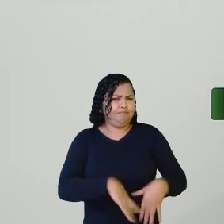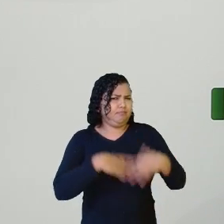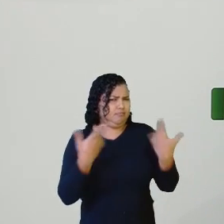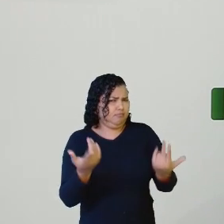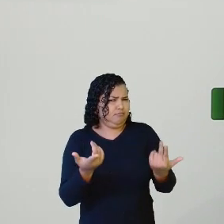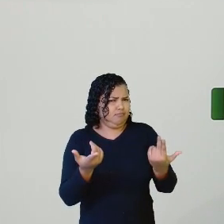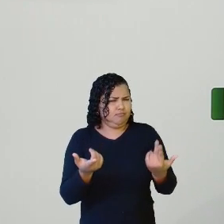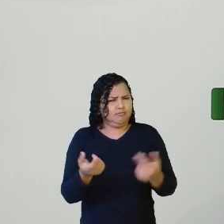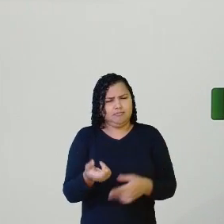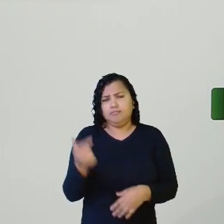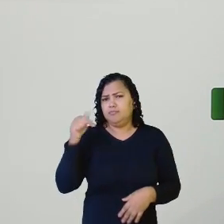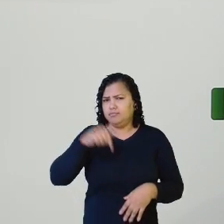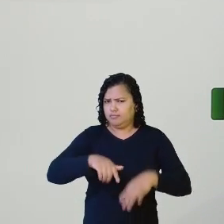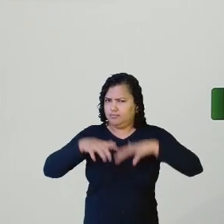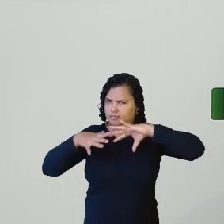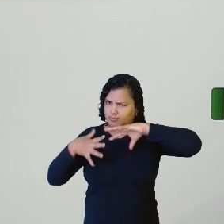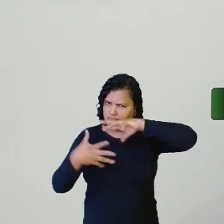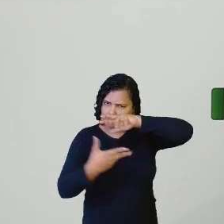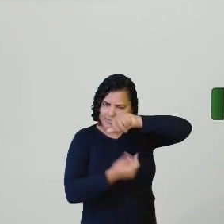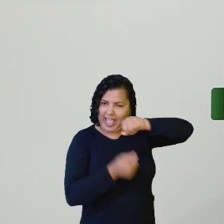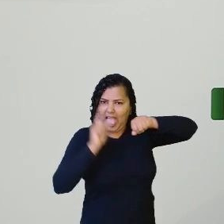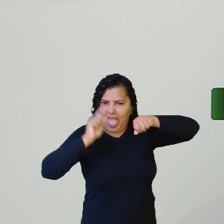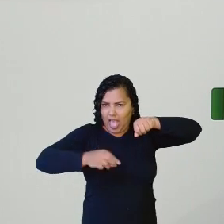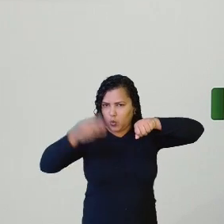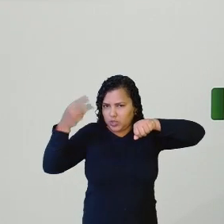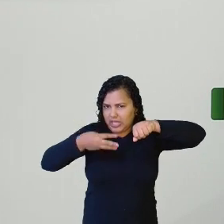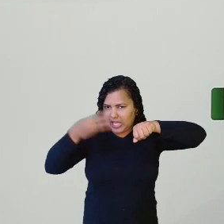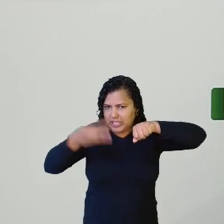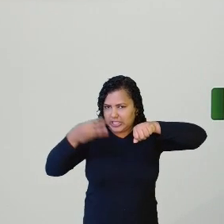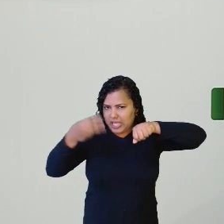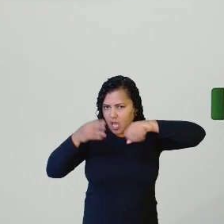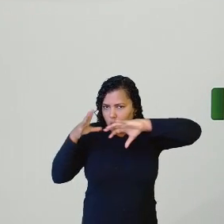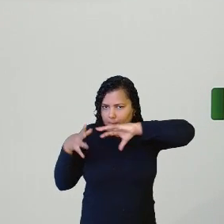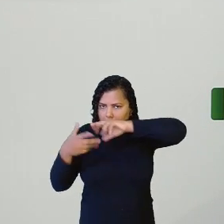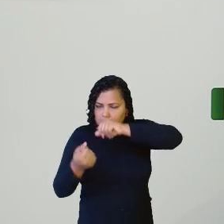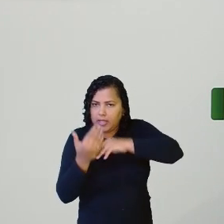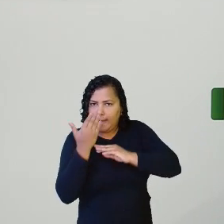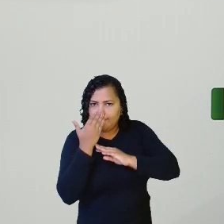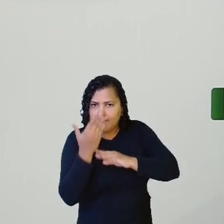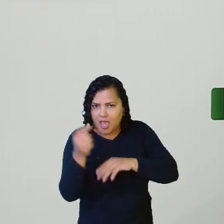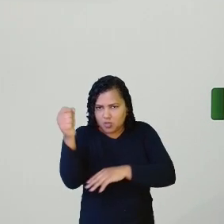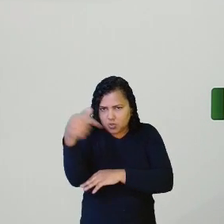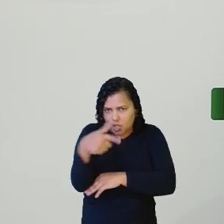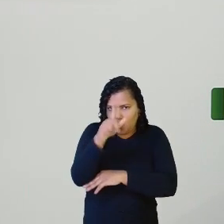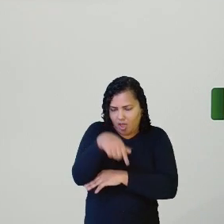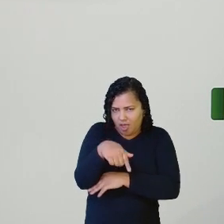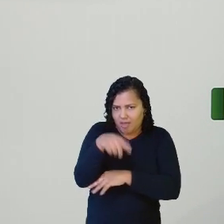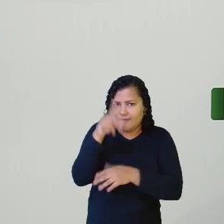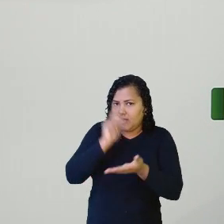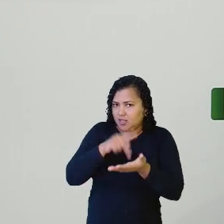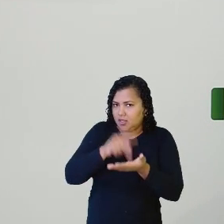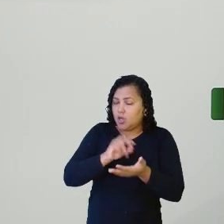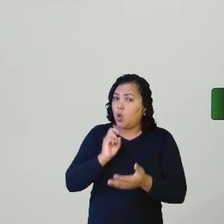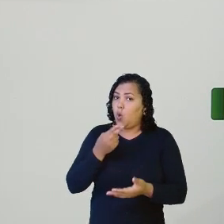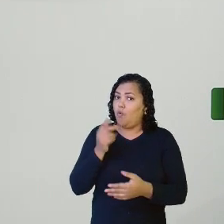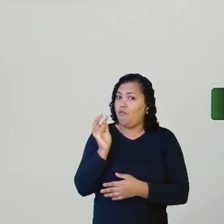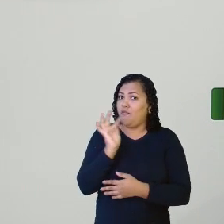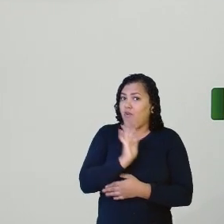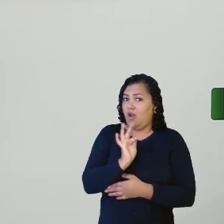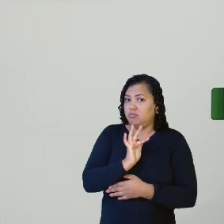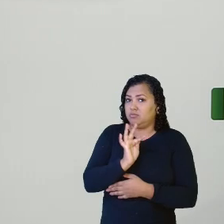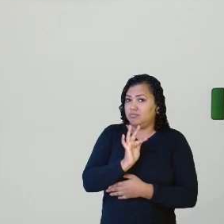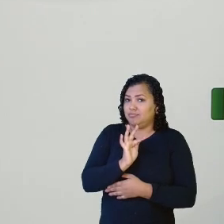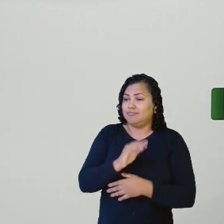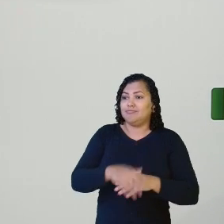diz o seguinte: a Terra é o 3º planeta mais próximo do Sol. Isso é verdadeiro ou isso é falso? A Terra